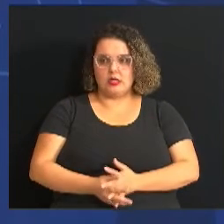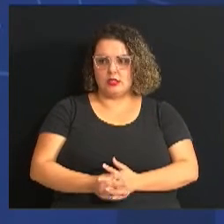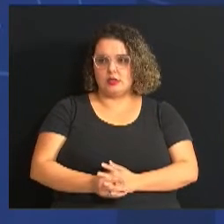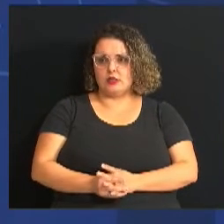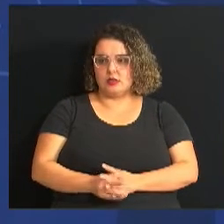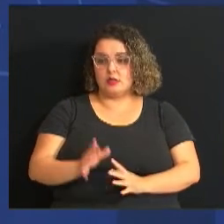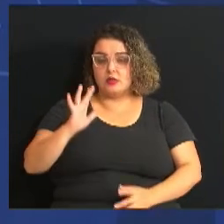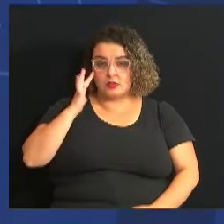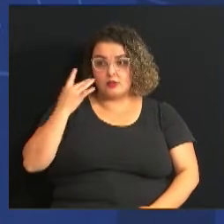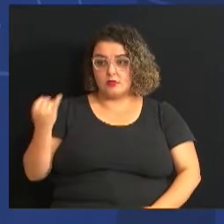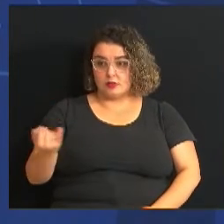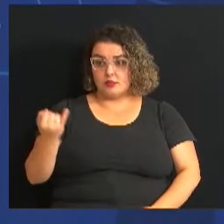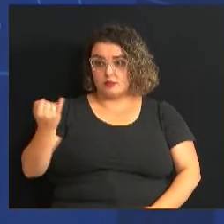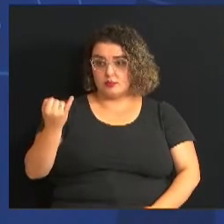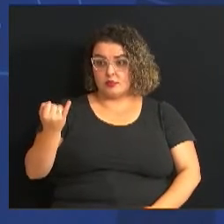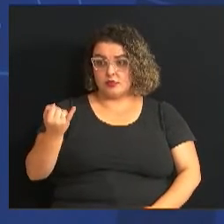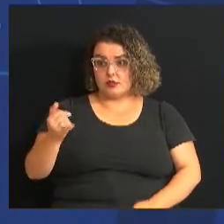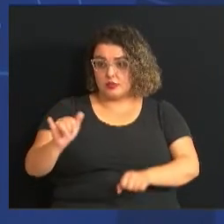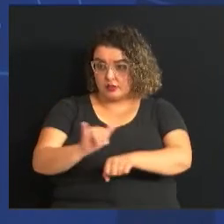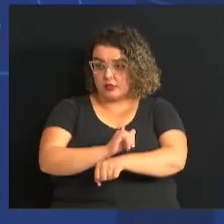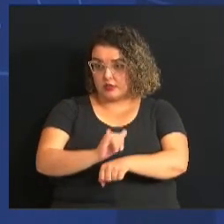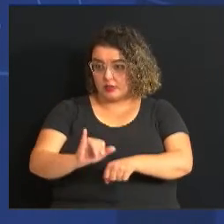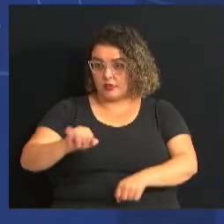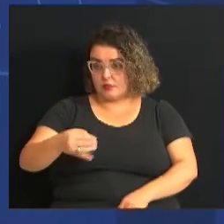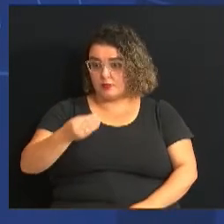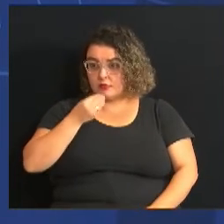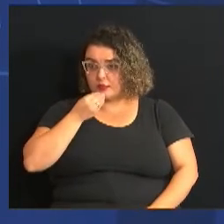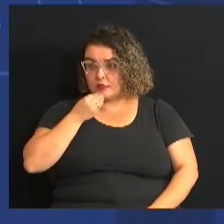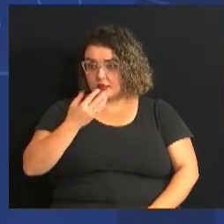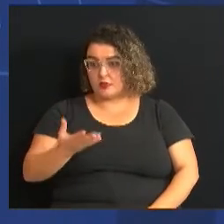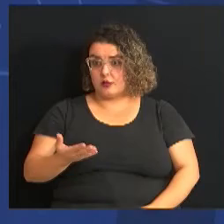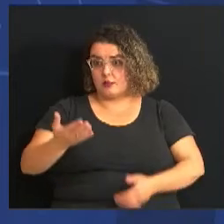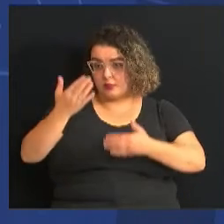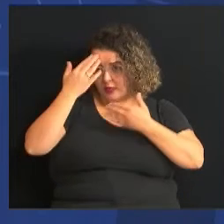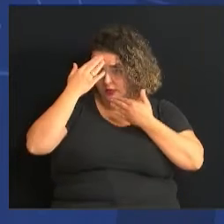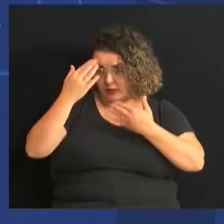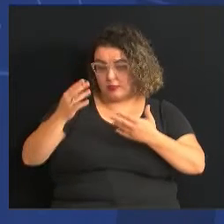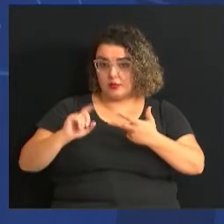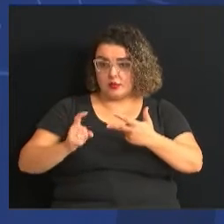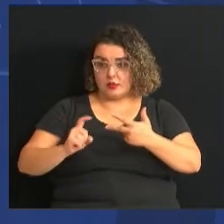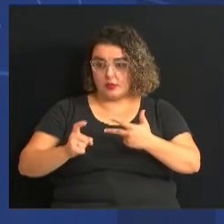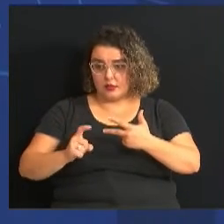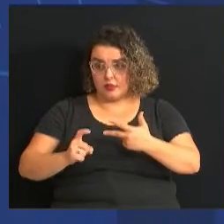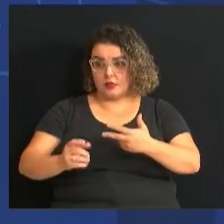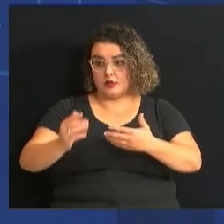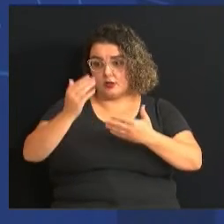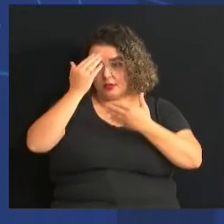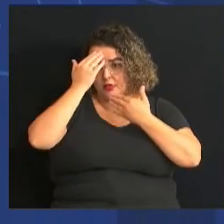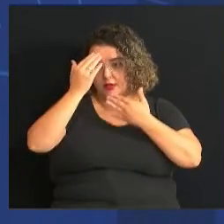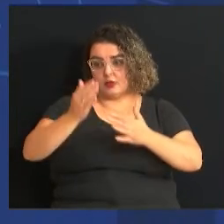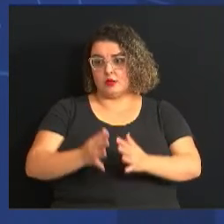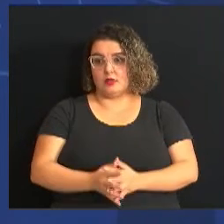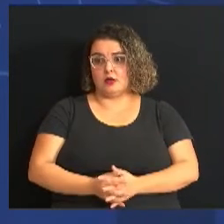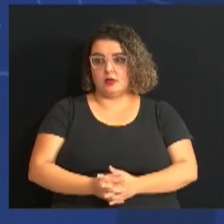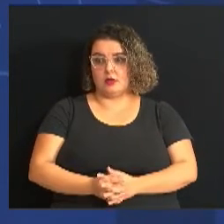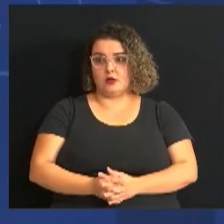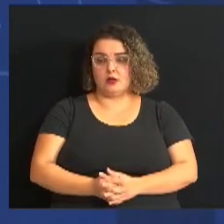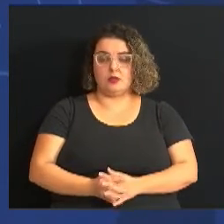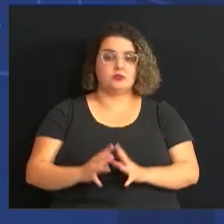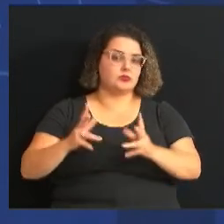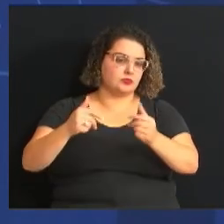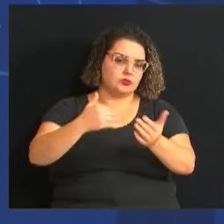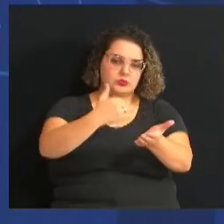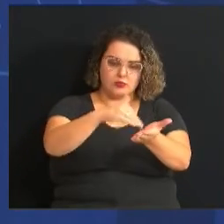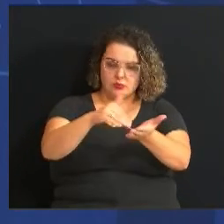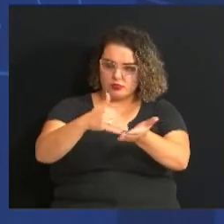importante essa ferramenta. Até quero aproveitar aqui da oportunidade para agradecer o Executivo, agradecer todos os secretários,